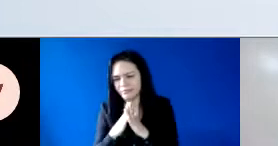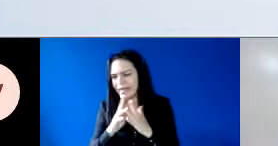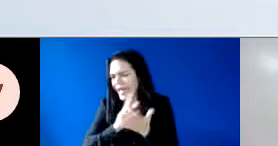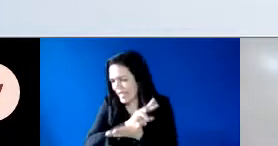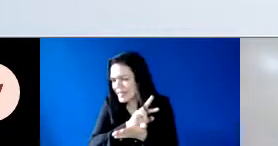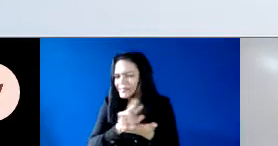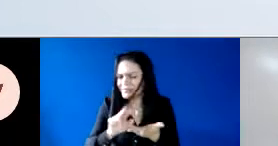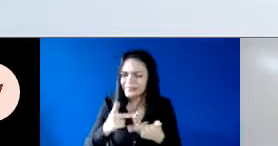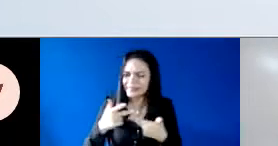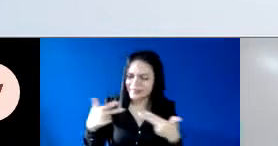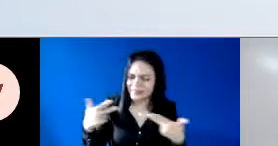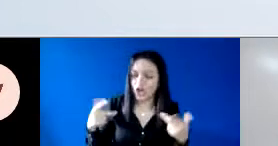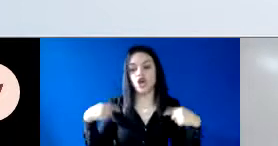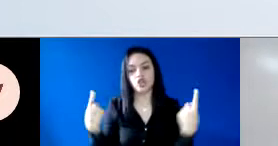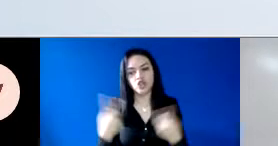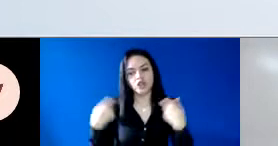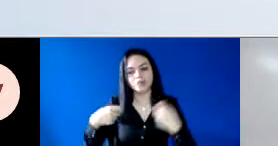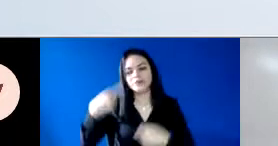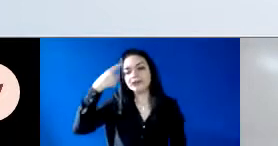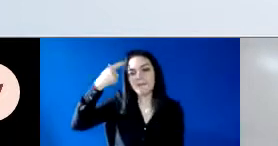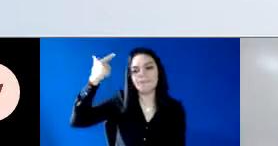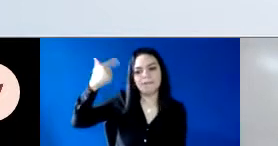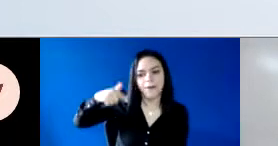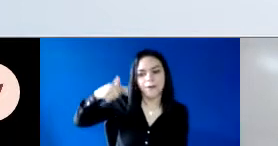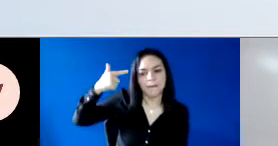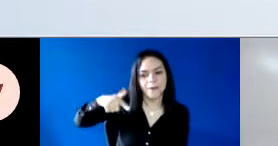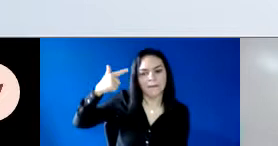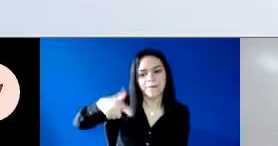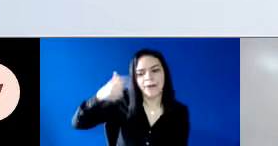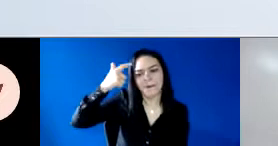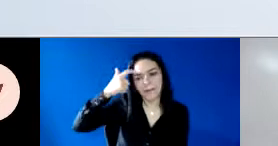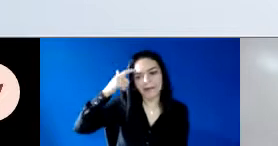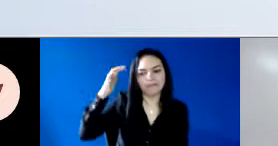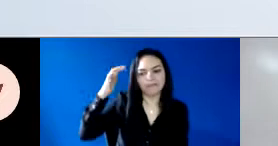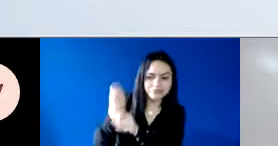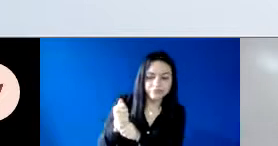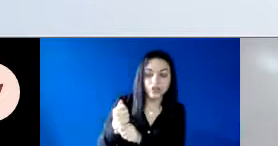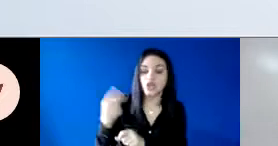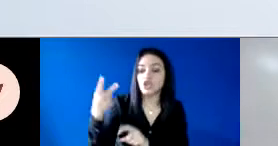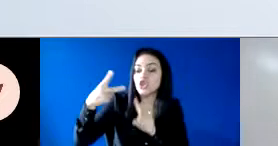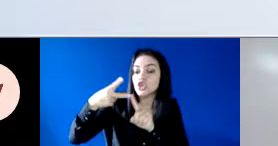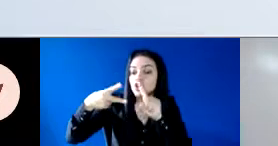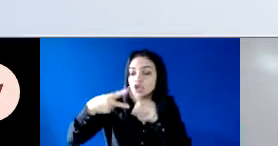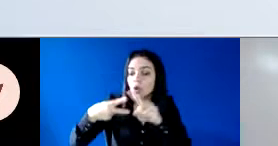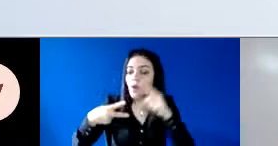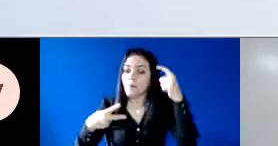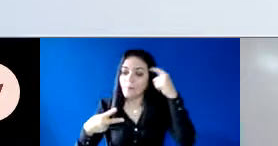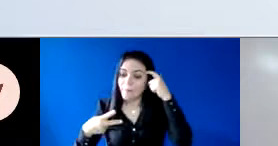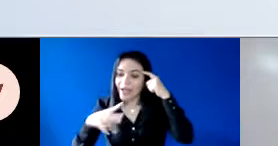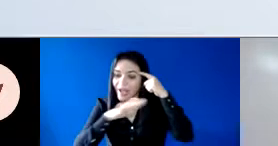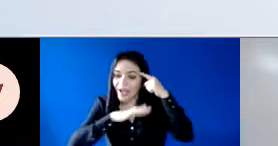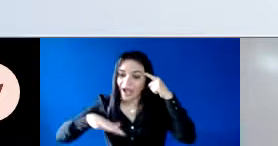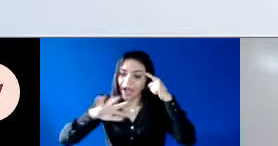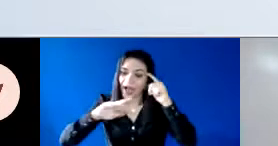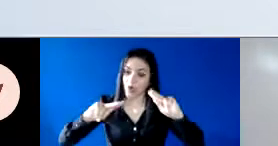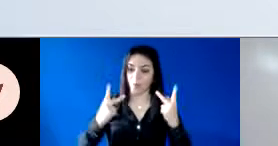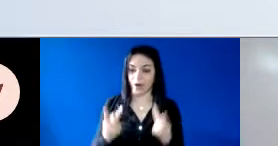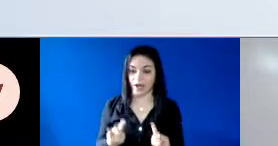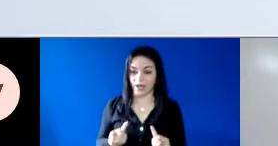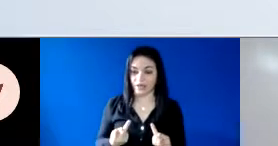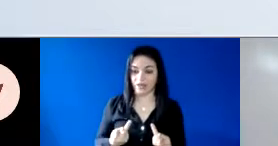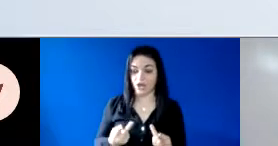coisas a gente tem que estar repensando tudo isso, né? E 2 pensadores da área de humanas, porque, como eu falei no início da minha fala,